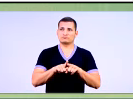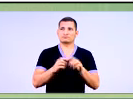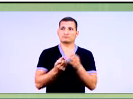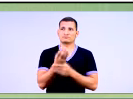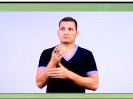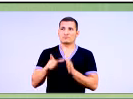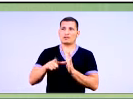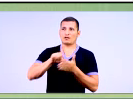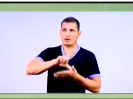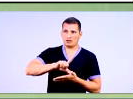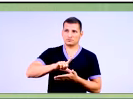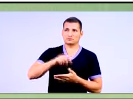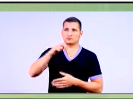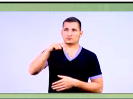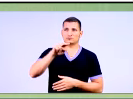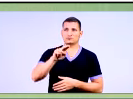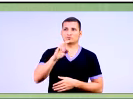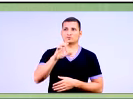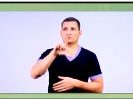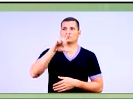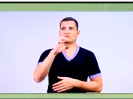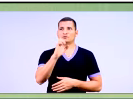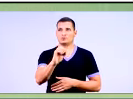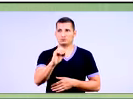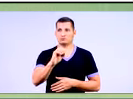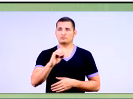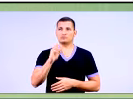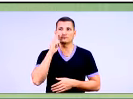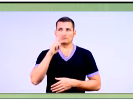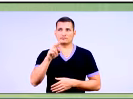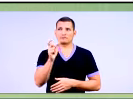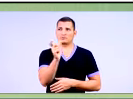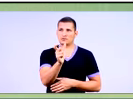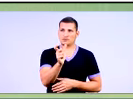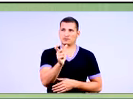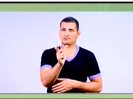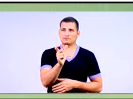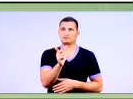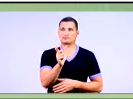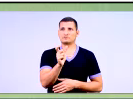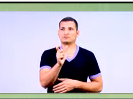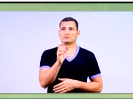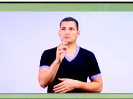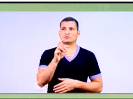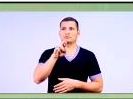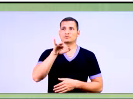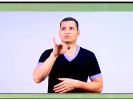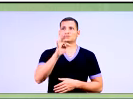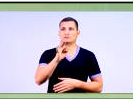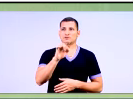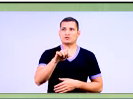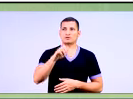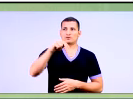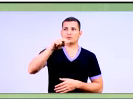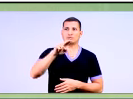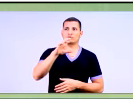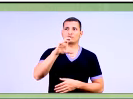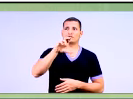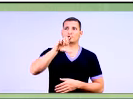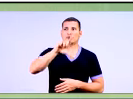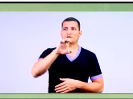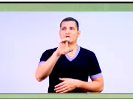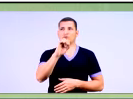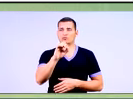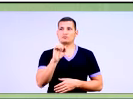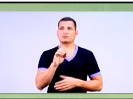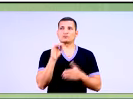do núcleo, como a gente pôde ver, eu tinha a palavra, né, treat é o núcleo. Quando eu coloco meant, ela